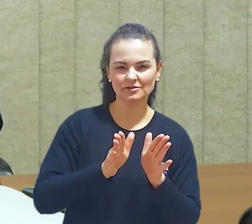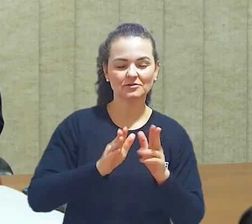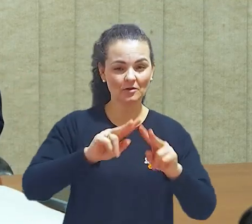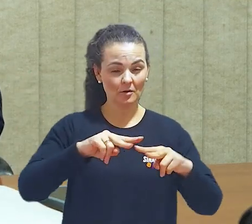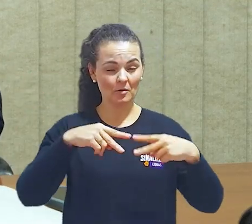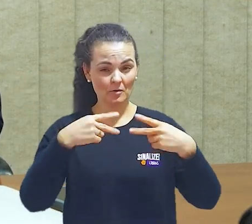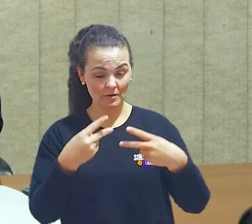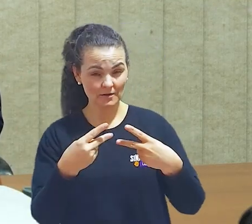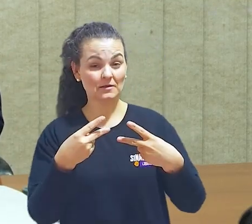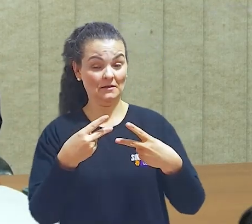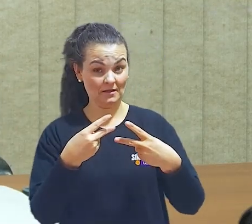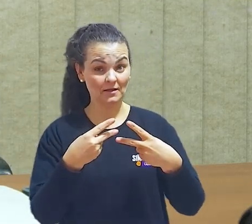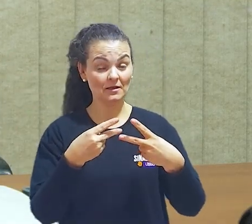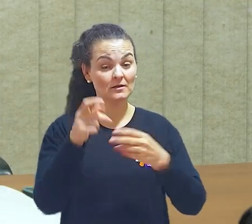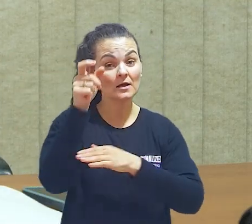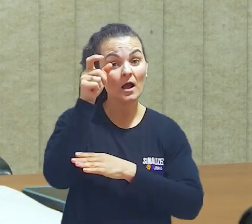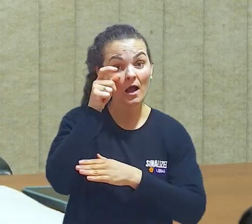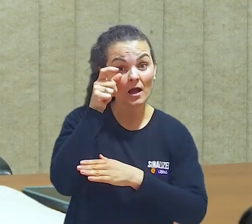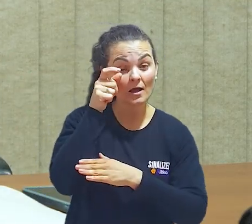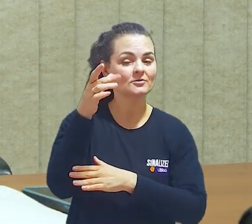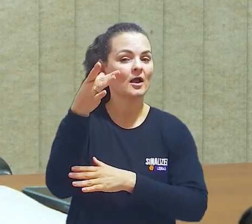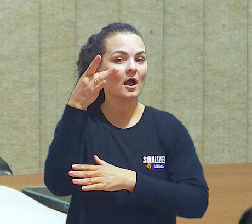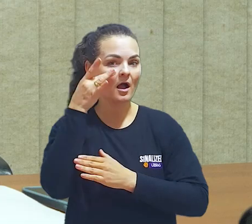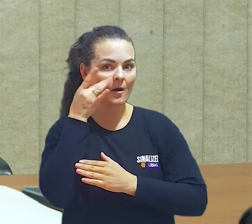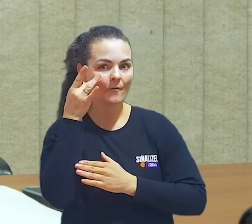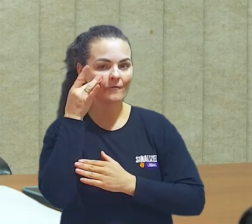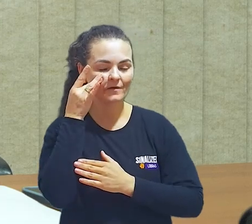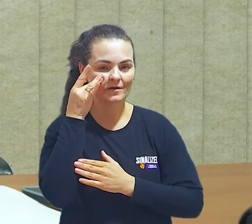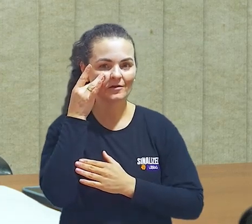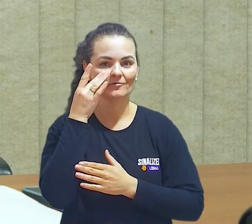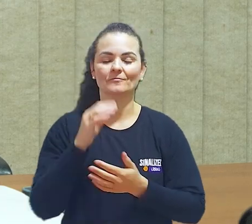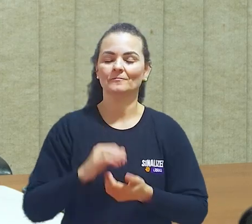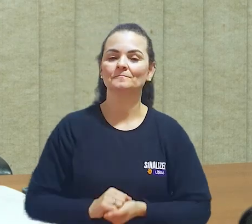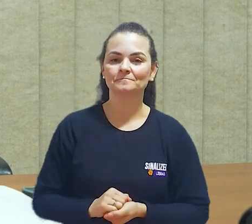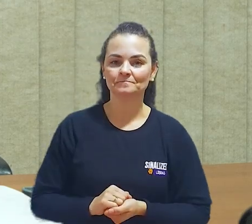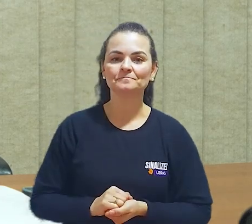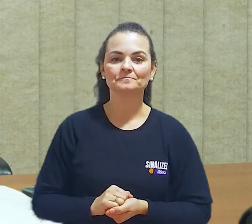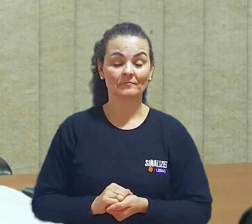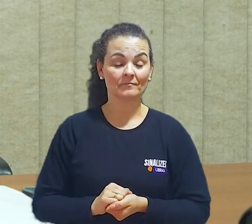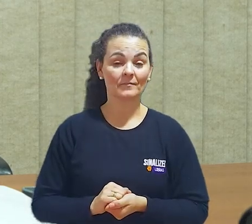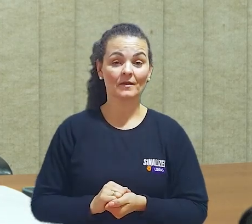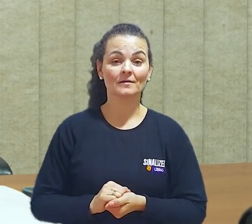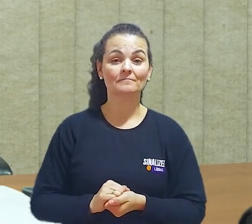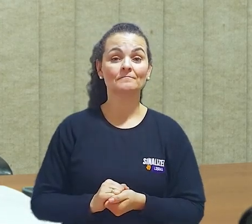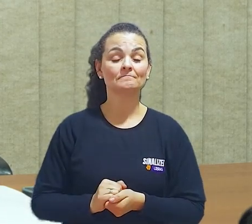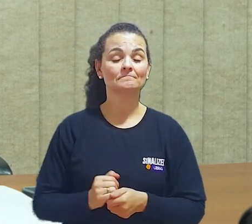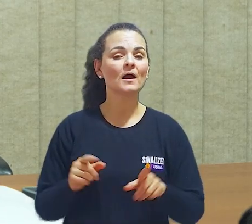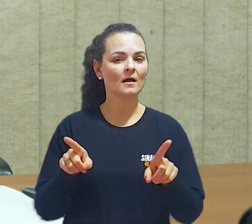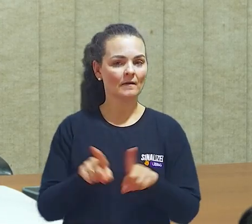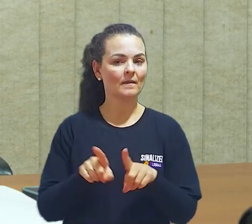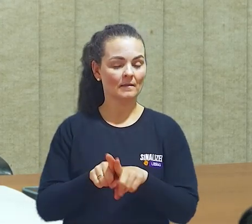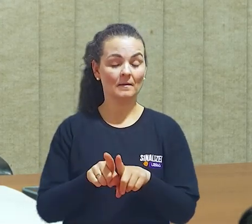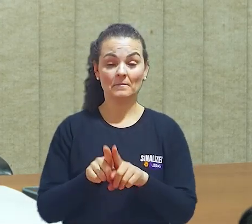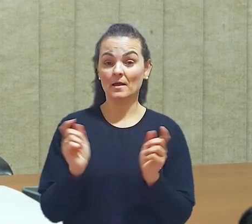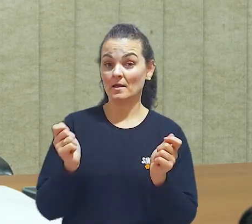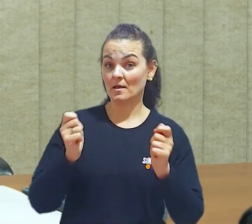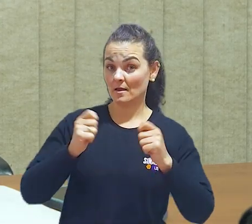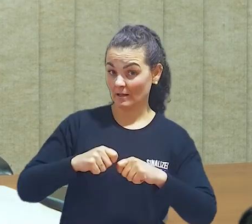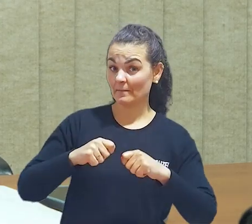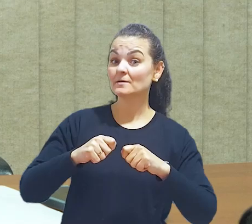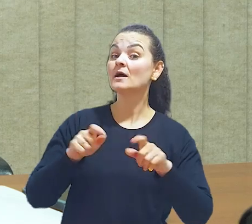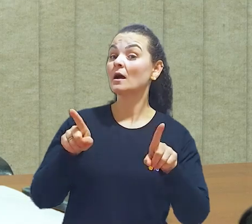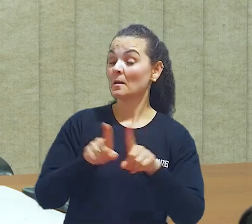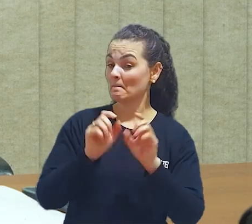ao vivo das sessões, das comissões e também a possibilidade de